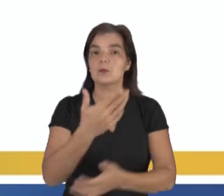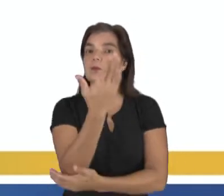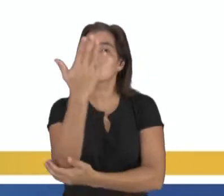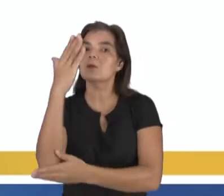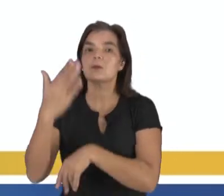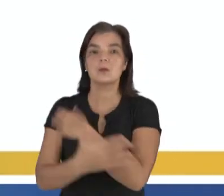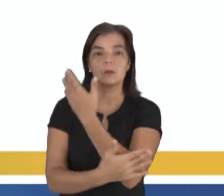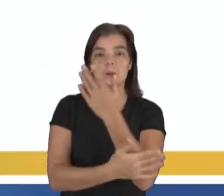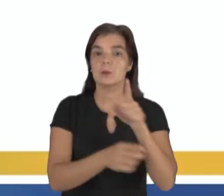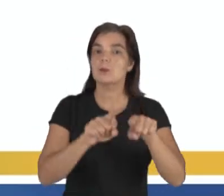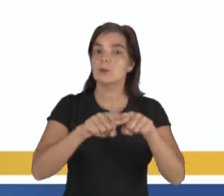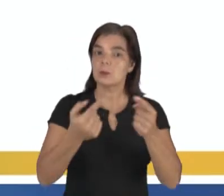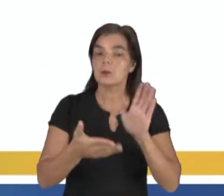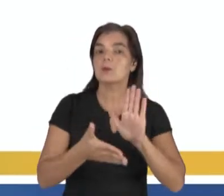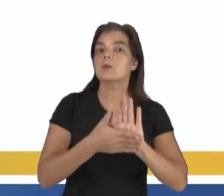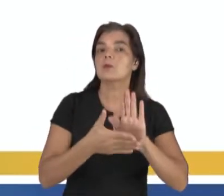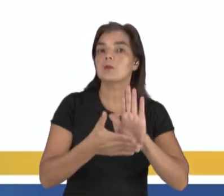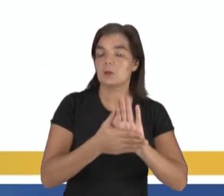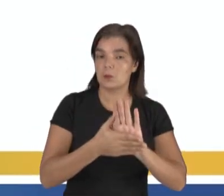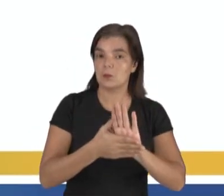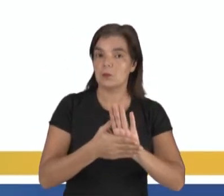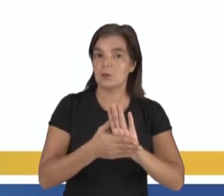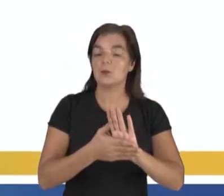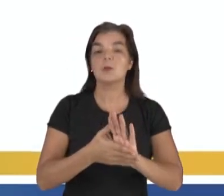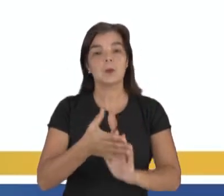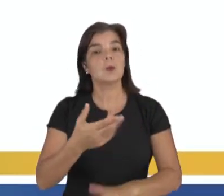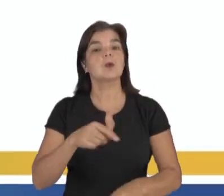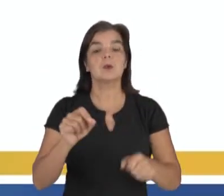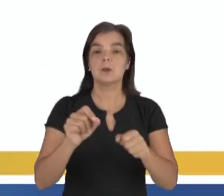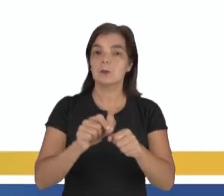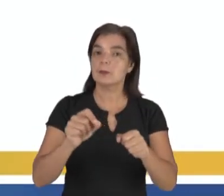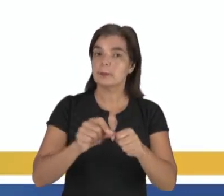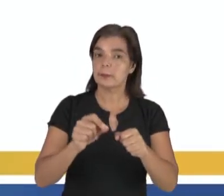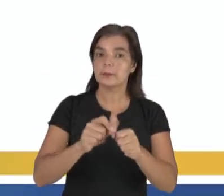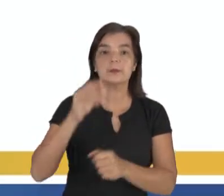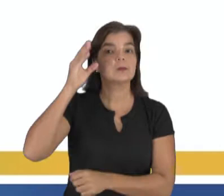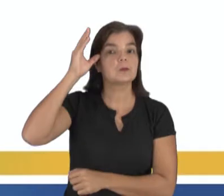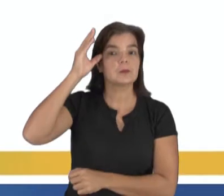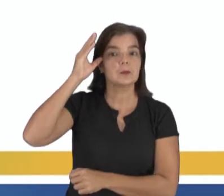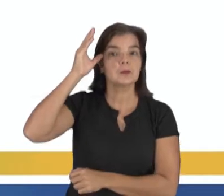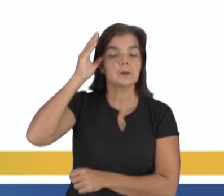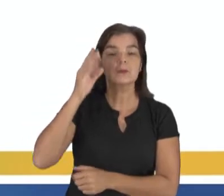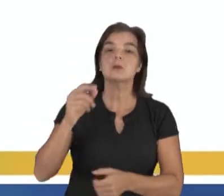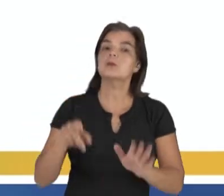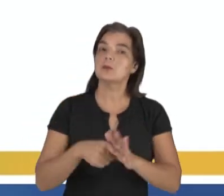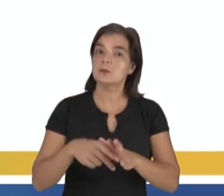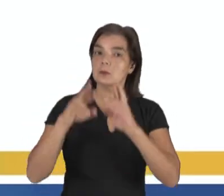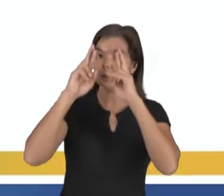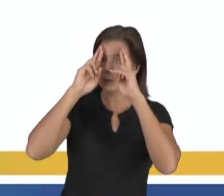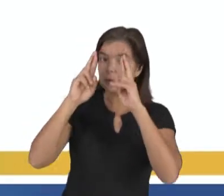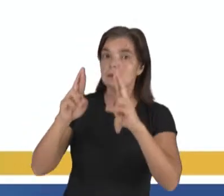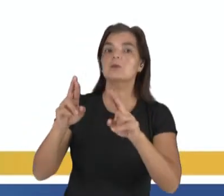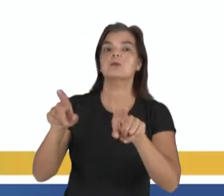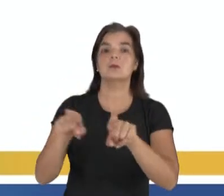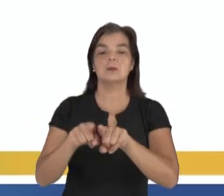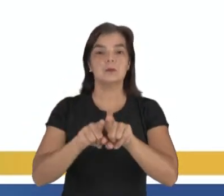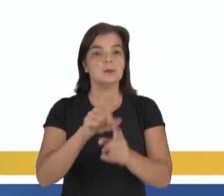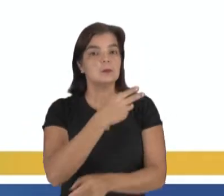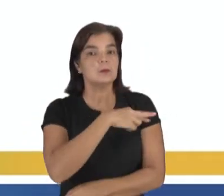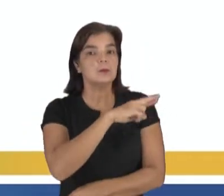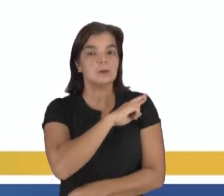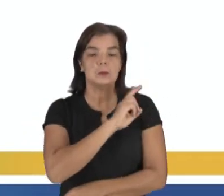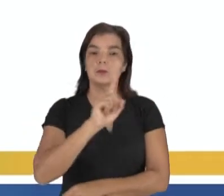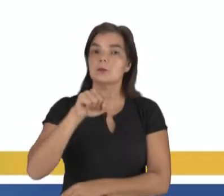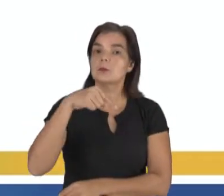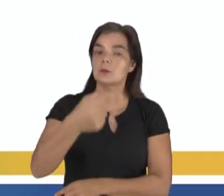ele propõe que seja feito de uma maneira consciente, de uma maneira responsável, para que